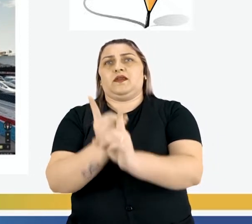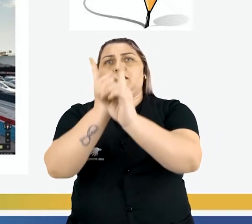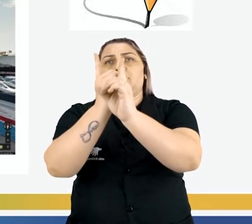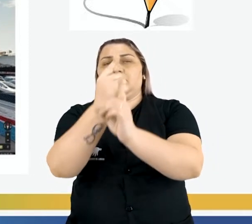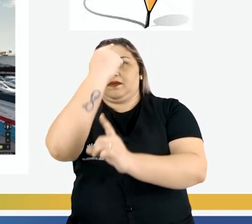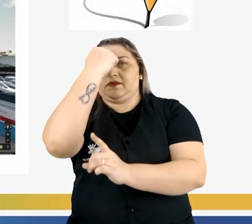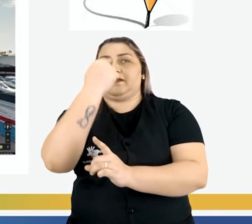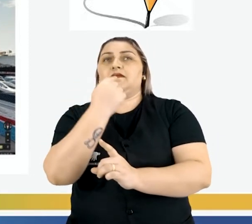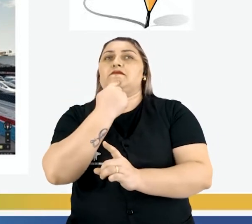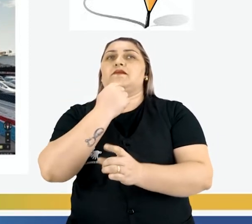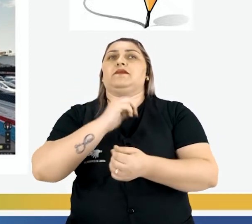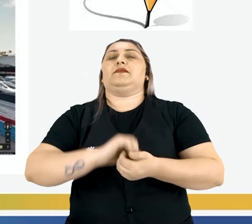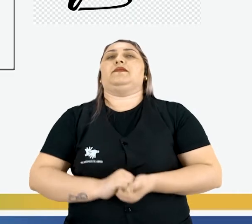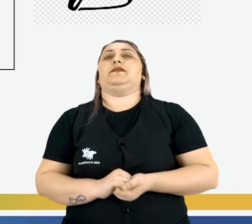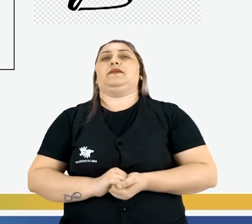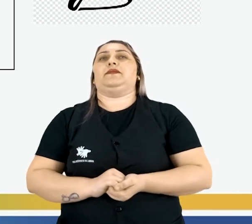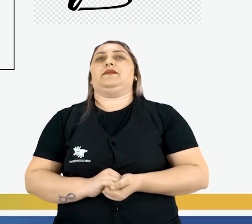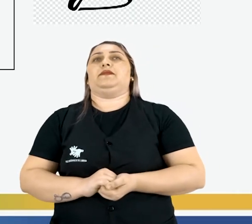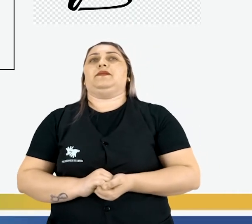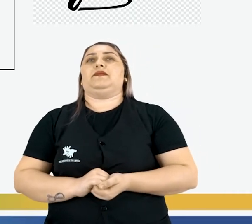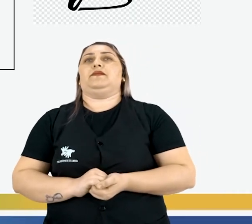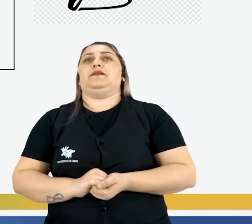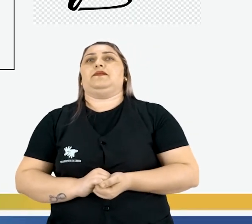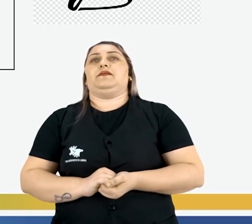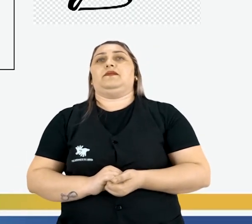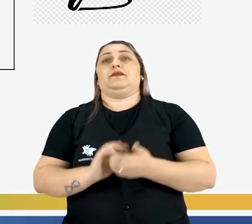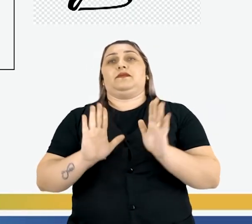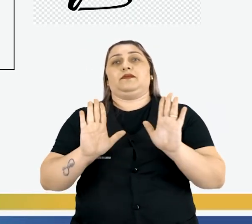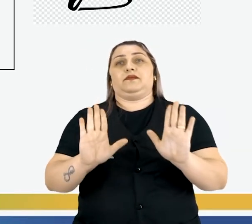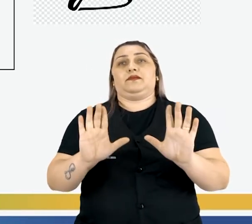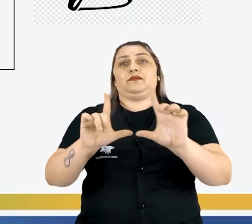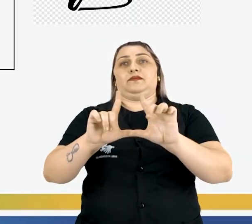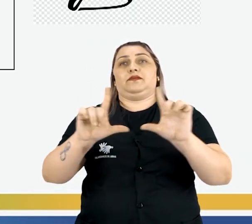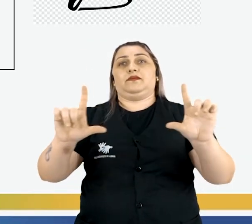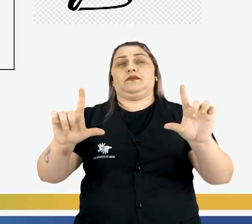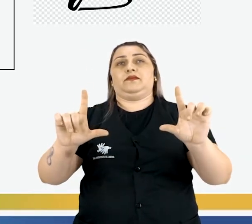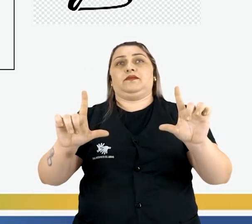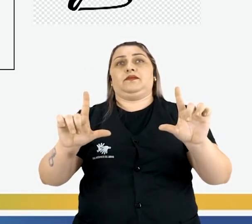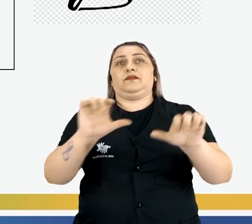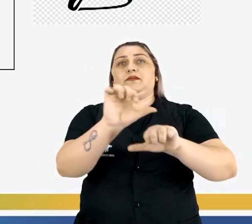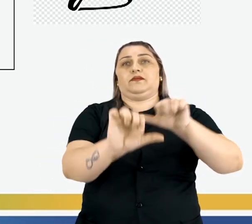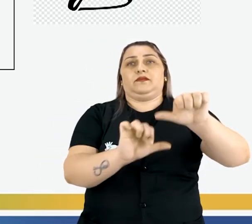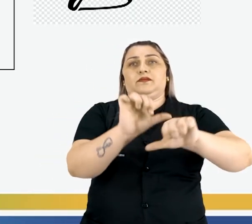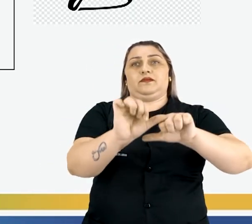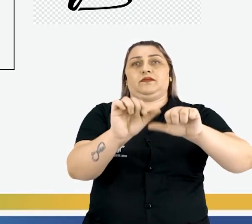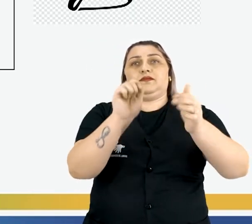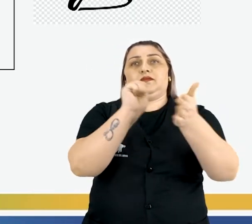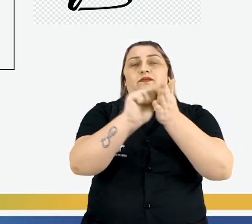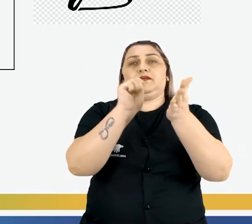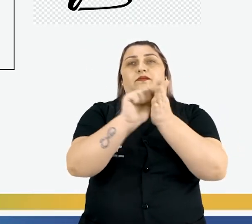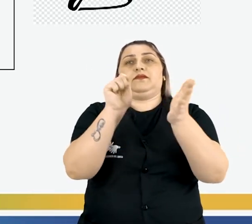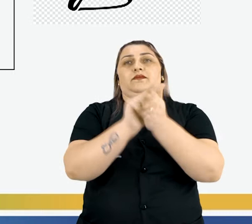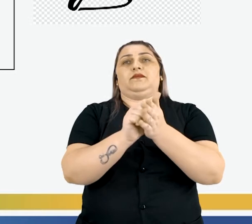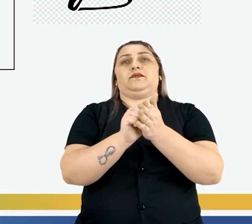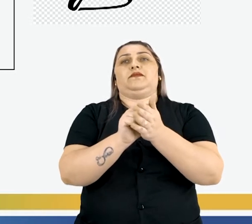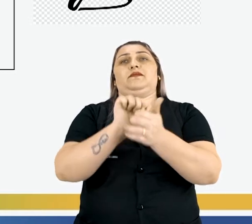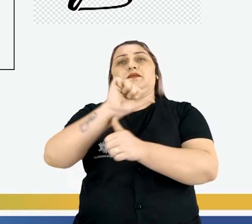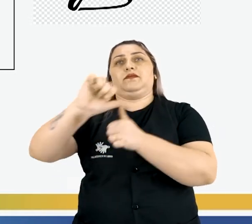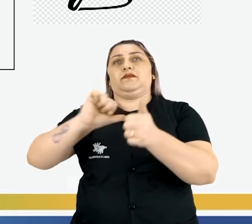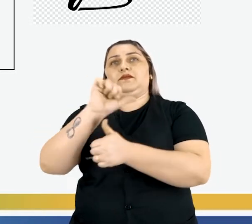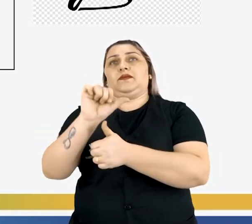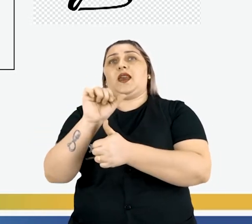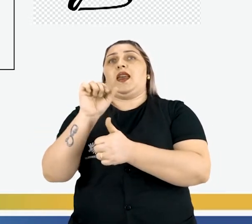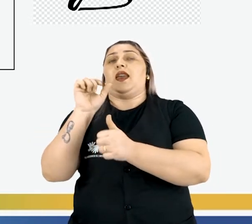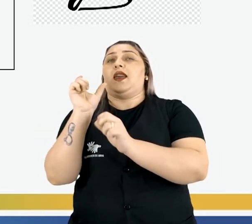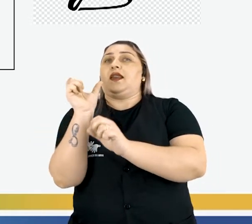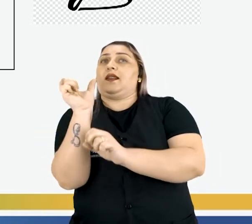imagens. Vai aparecer um quadro. Então, na parte de mudanças, vocês vão escrever as mudanças, tá